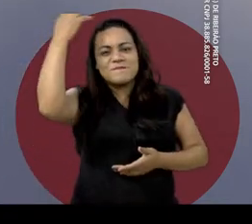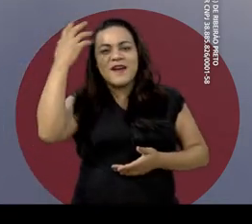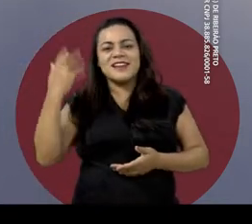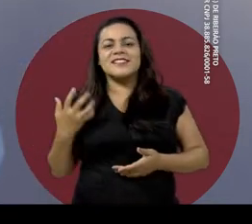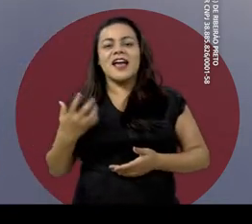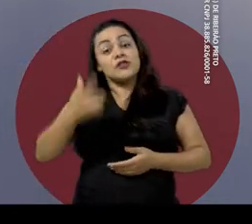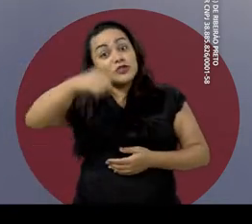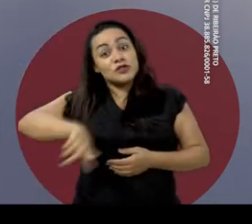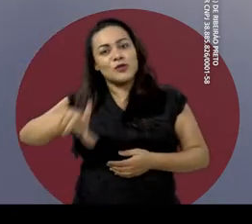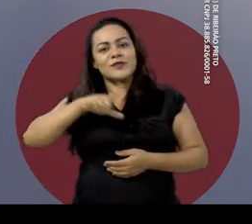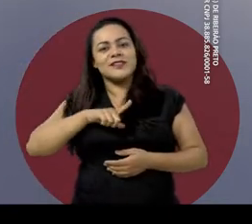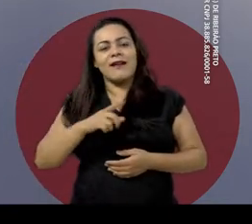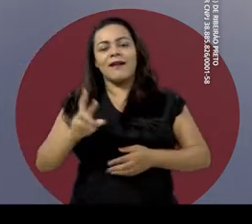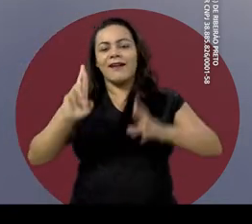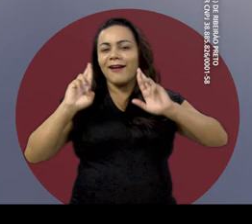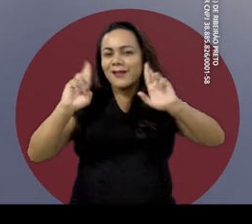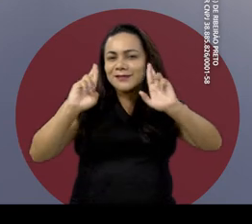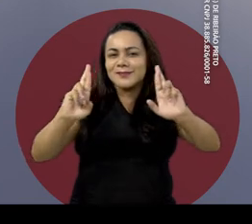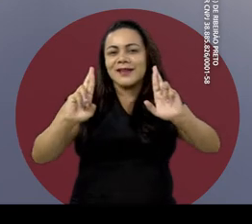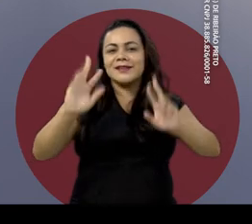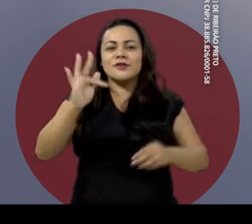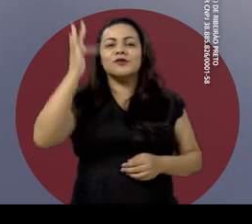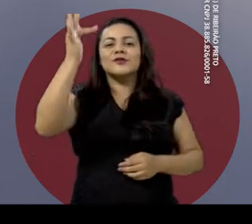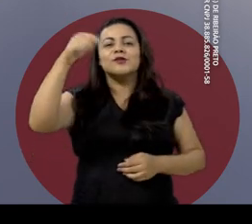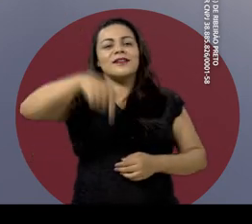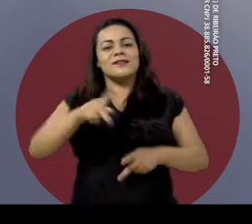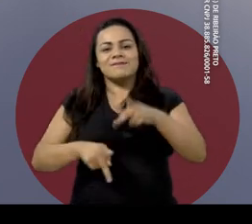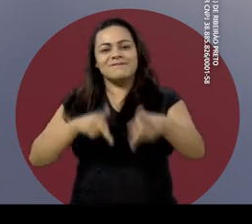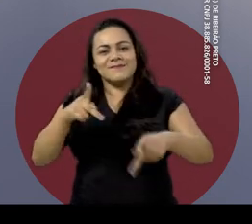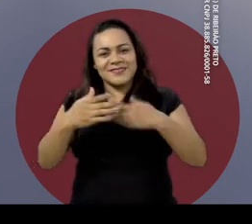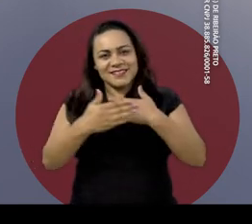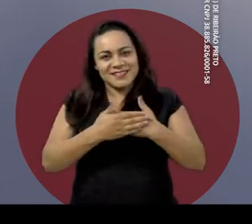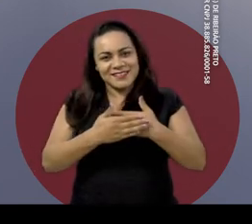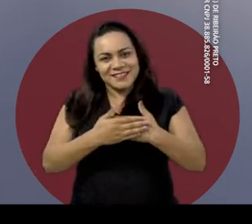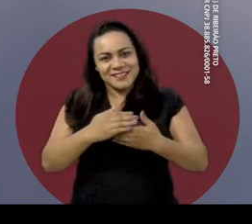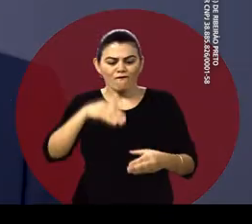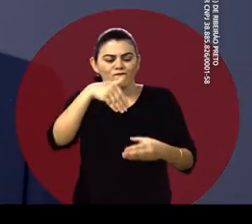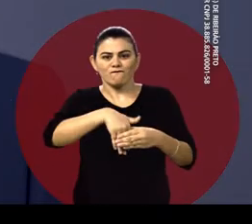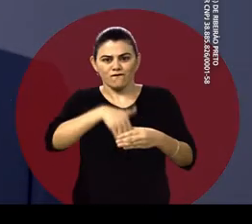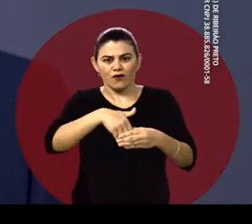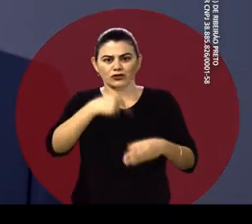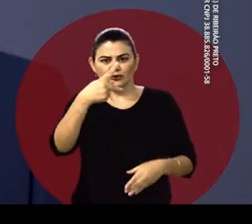vote Machado, para devolver a esperança e o futuro ao povo de Ribeirão